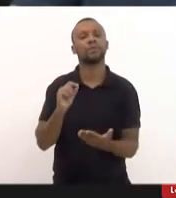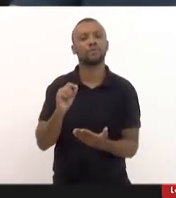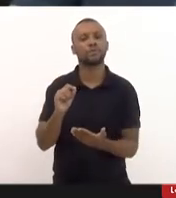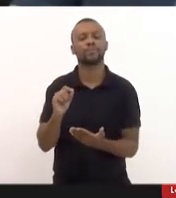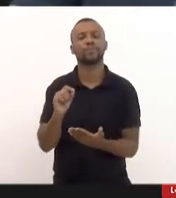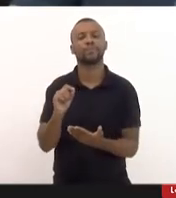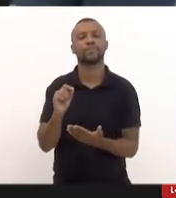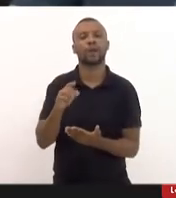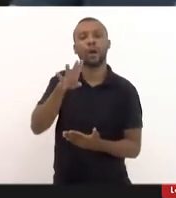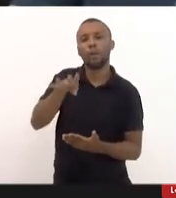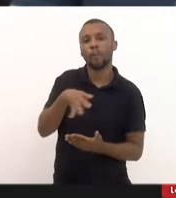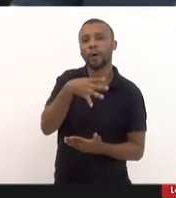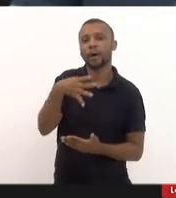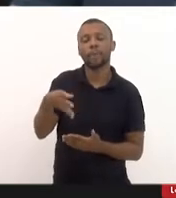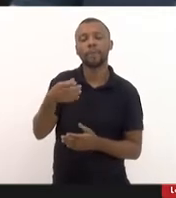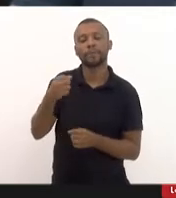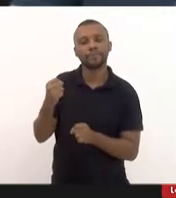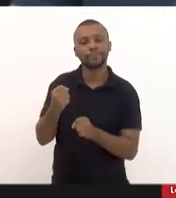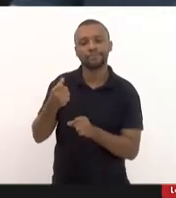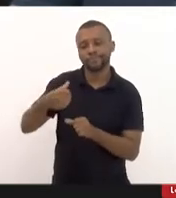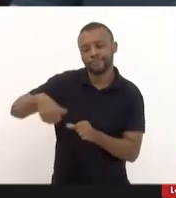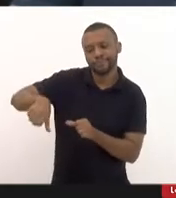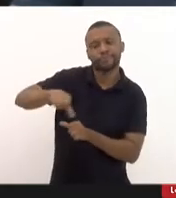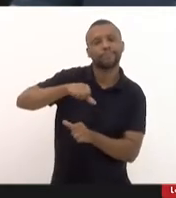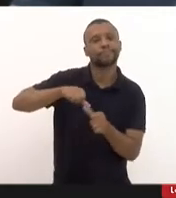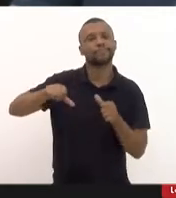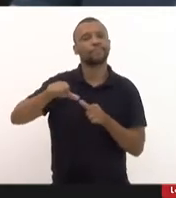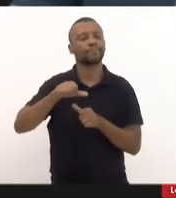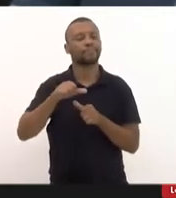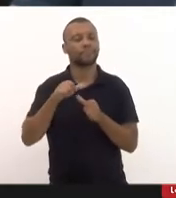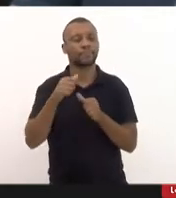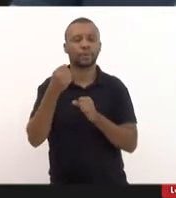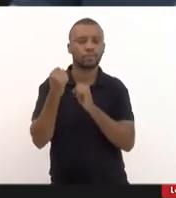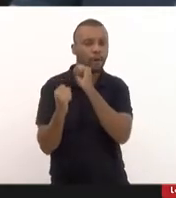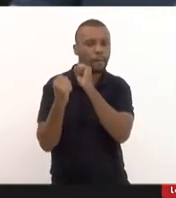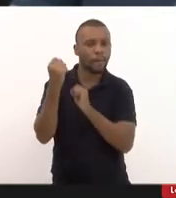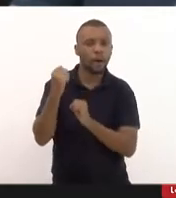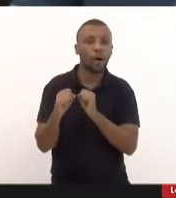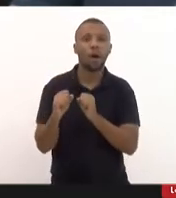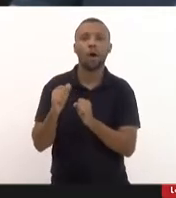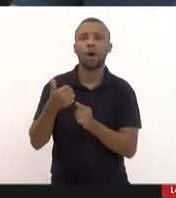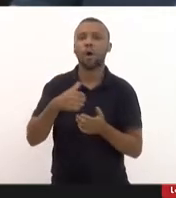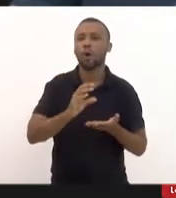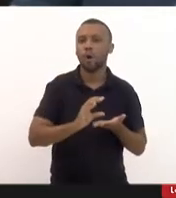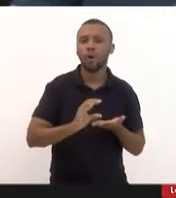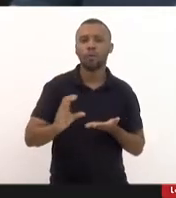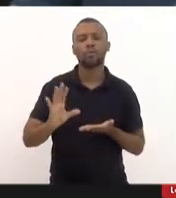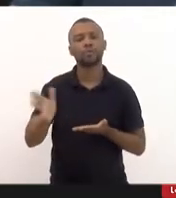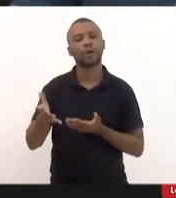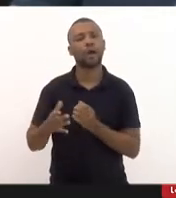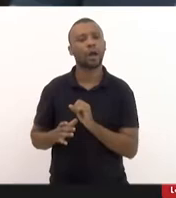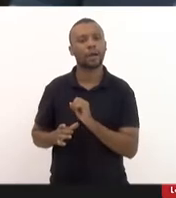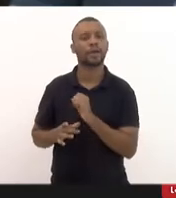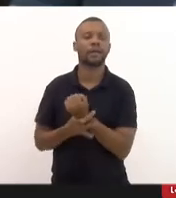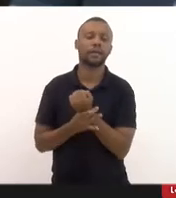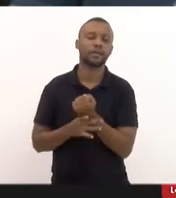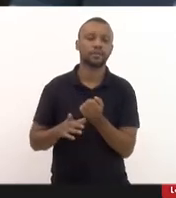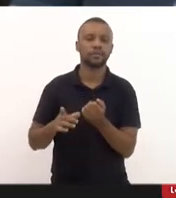de revitalização e incremento dos distritos industriais. O recurso já está garantido no Pacto RJ.